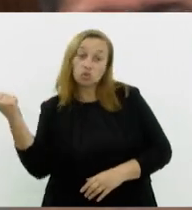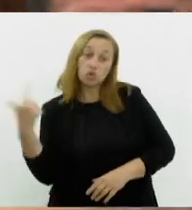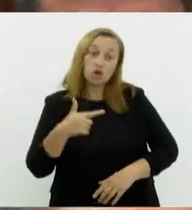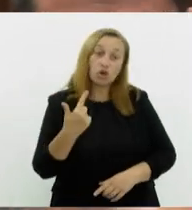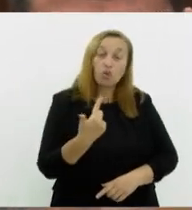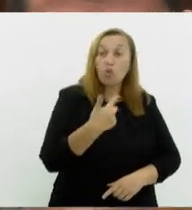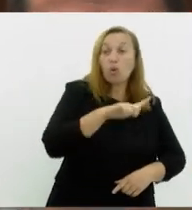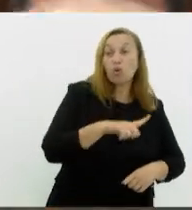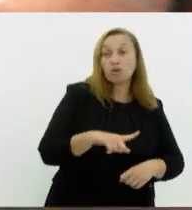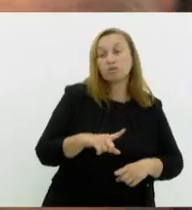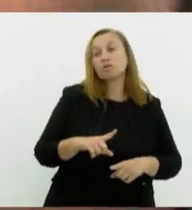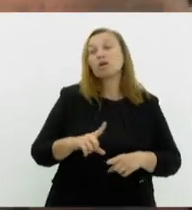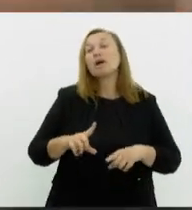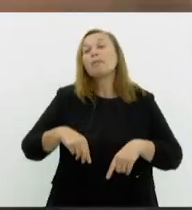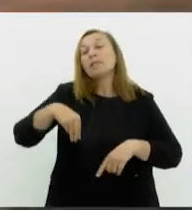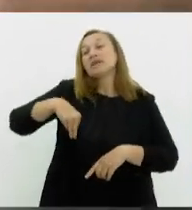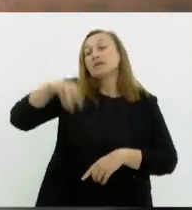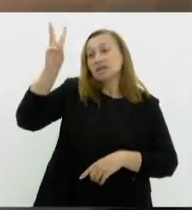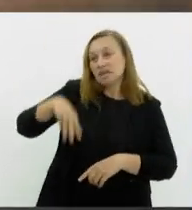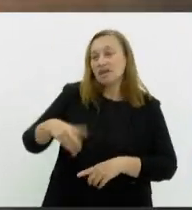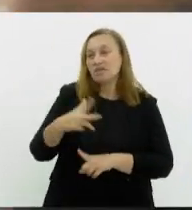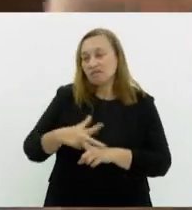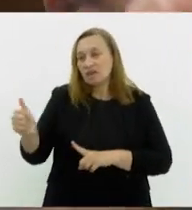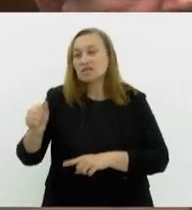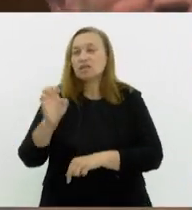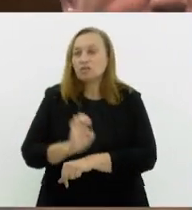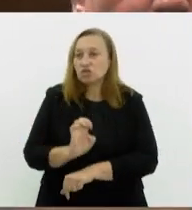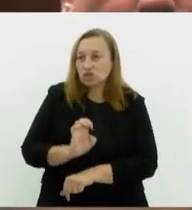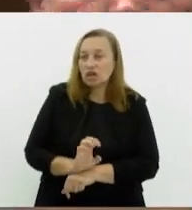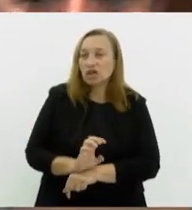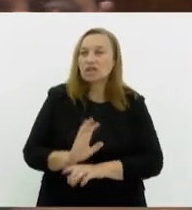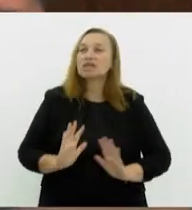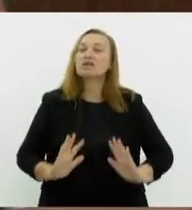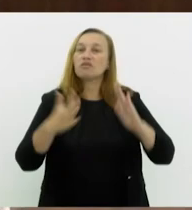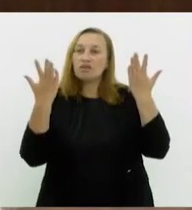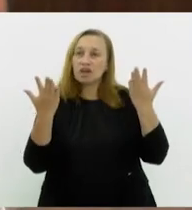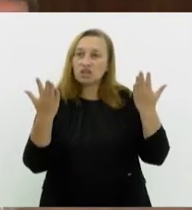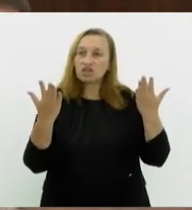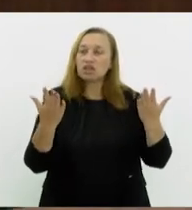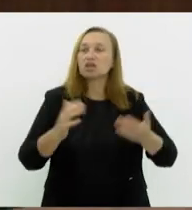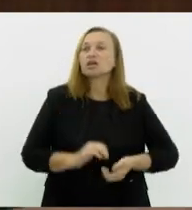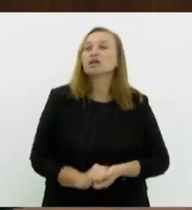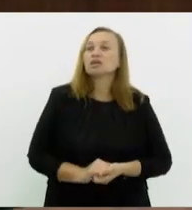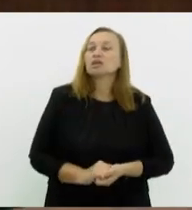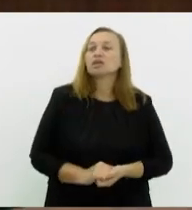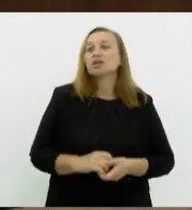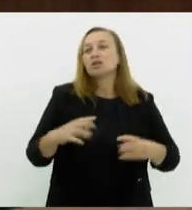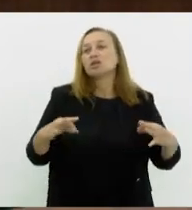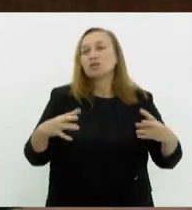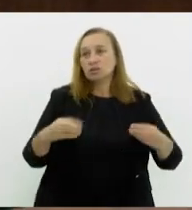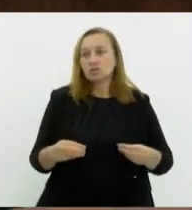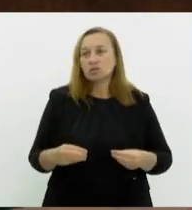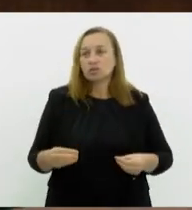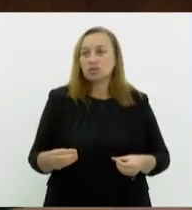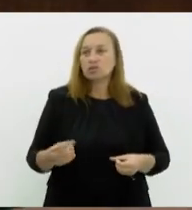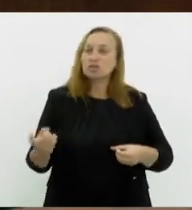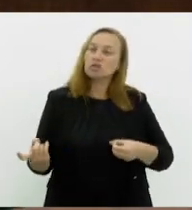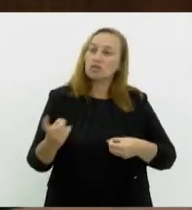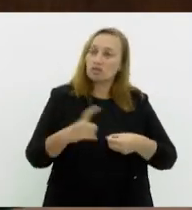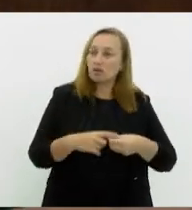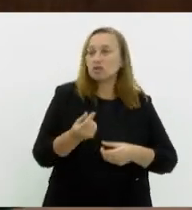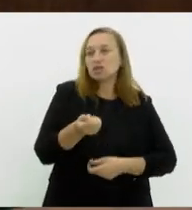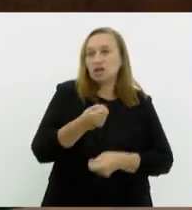é isso. Quem ganha é o Estado, quem ganha é essa festa sendo tombada, mas, sobretudo, essa reversão da